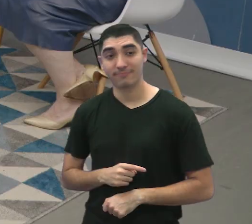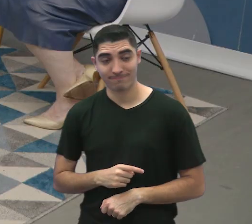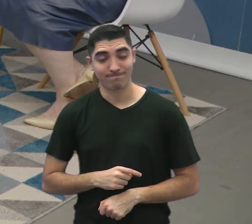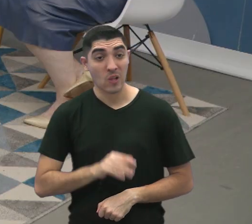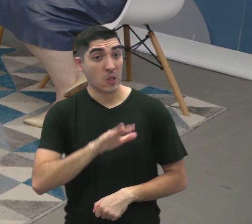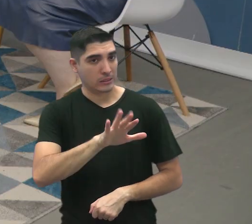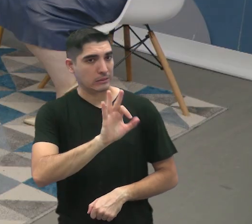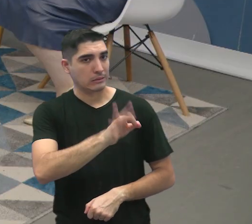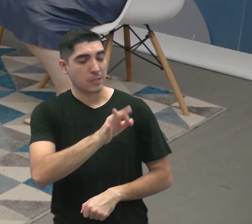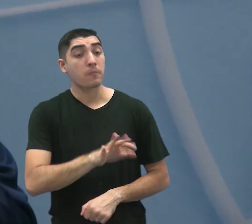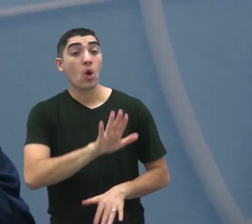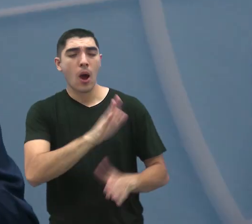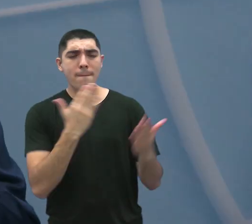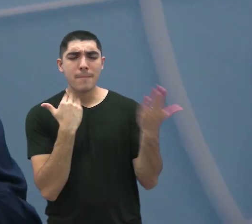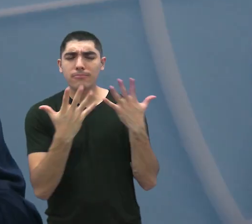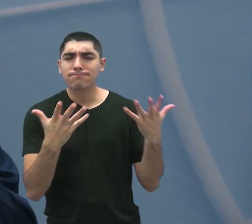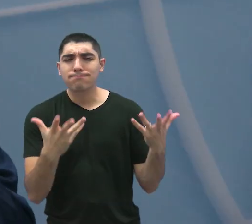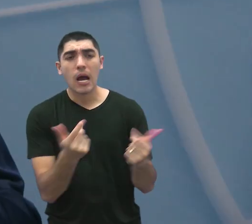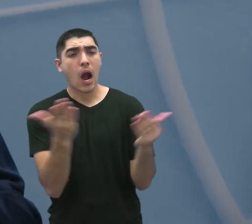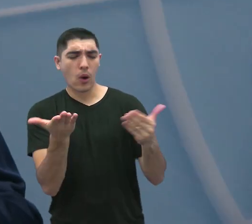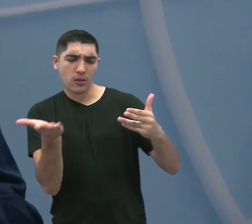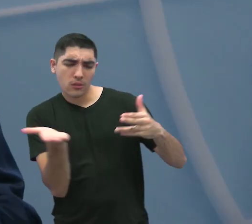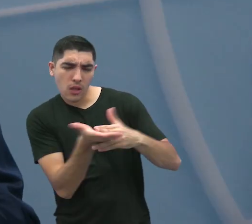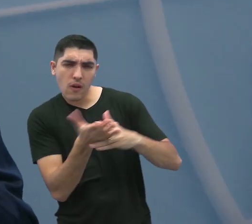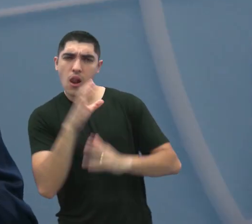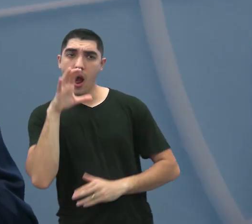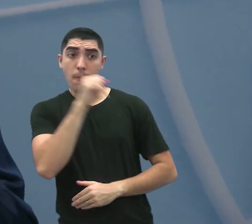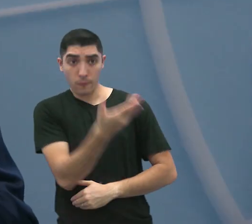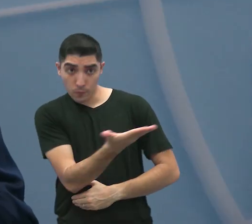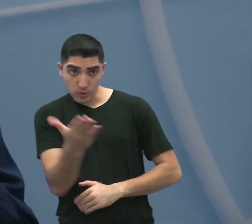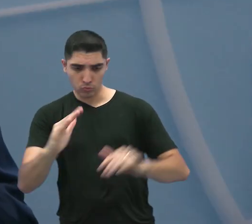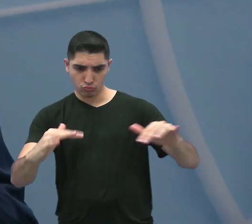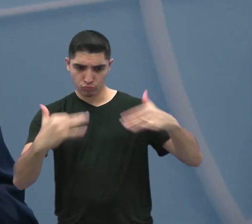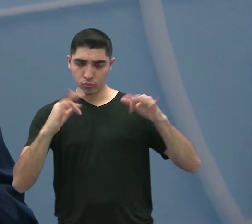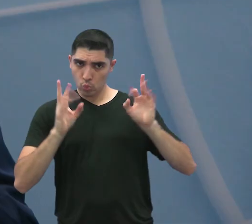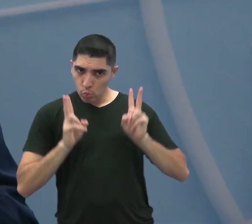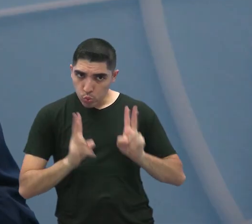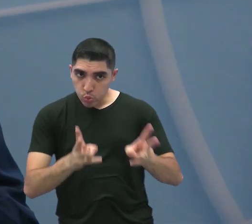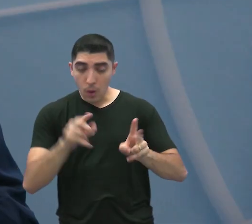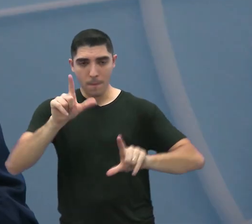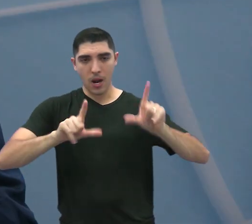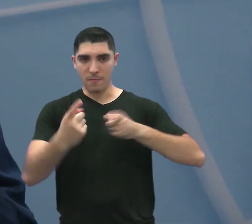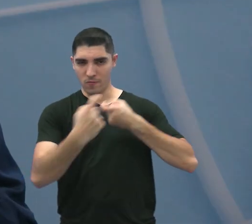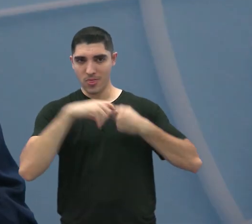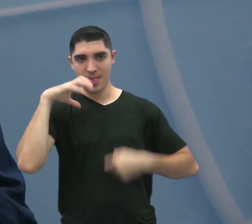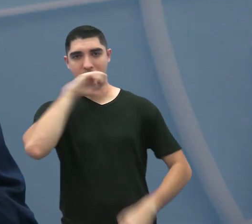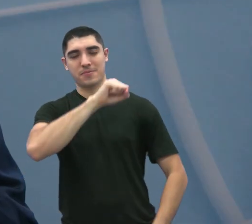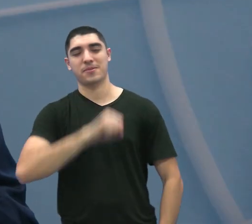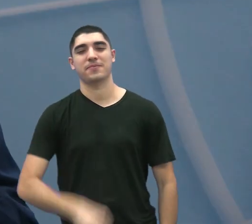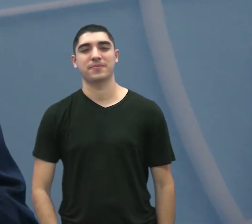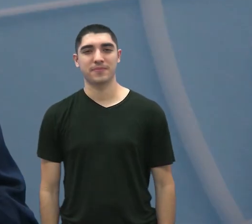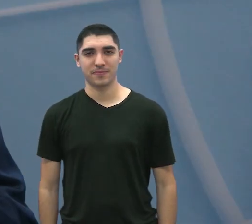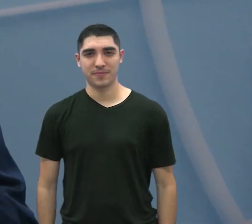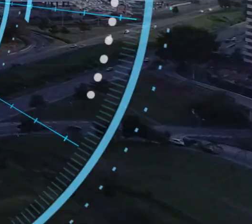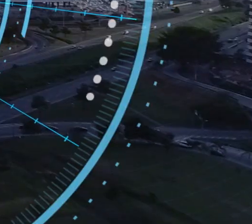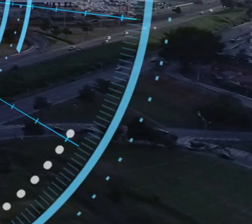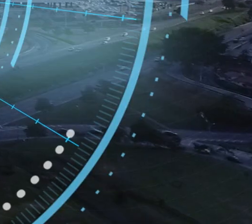papo tá ótimo, a gente faz agora uma pausa rapidinha, mas não sai daí, o Diálogos da Cidade volta já.